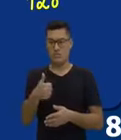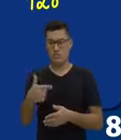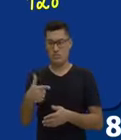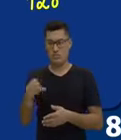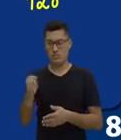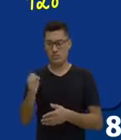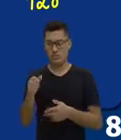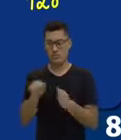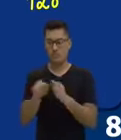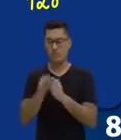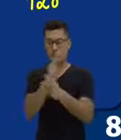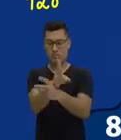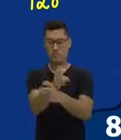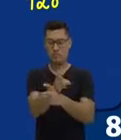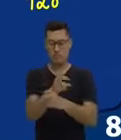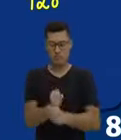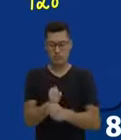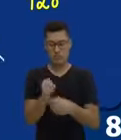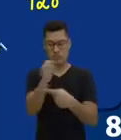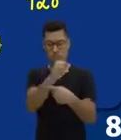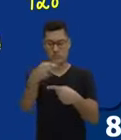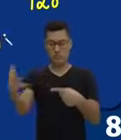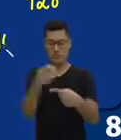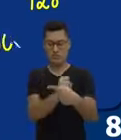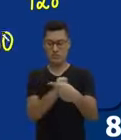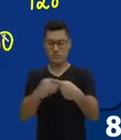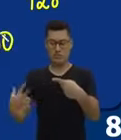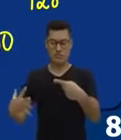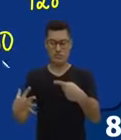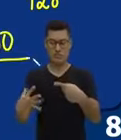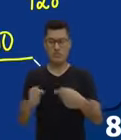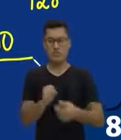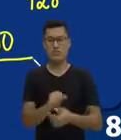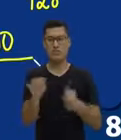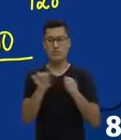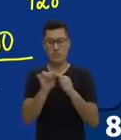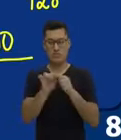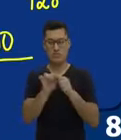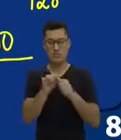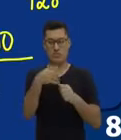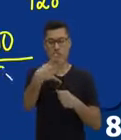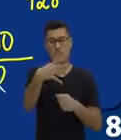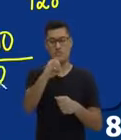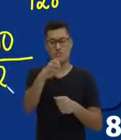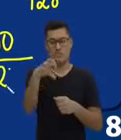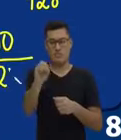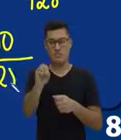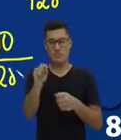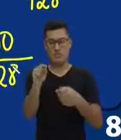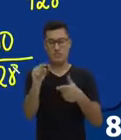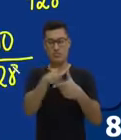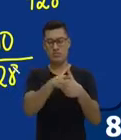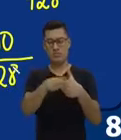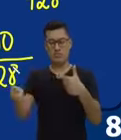nossa continha de fração aqui, seria 400 dividido por 128. E essa continha eu não vou